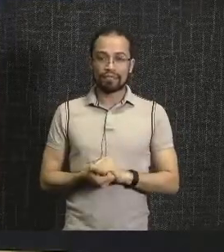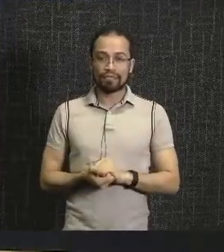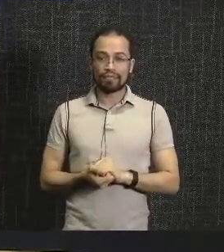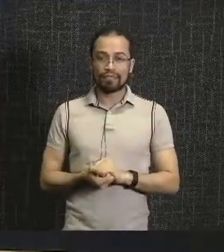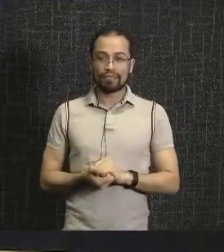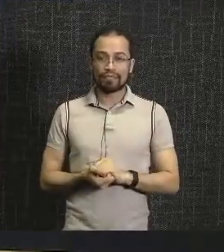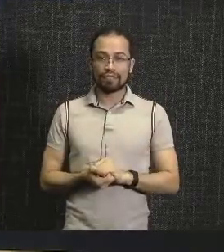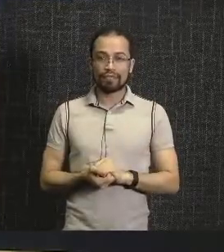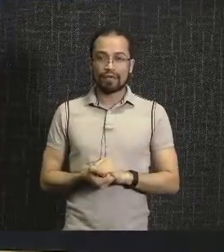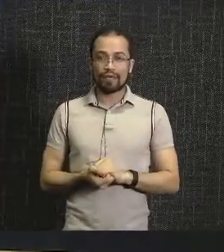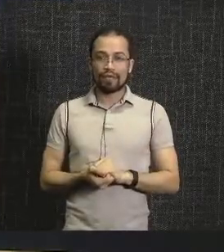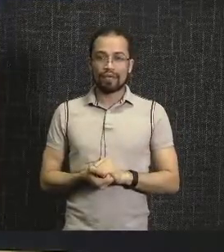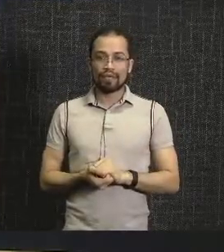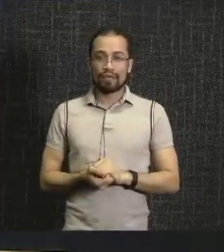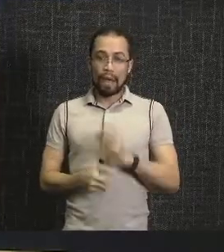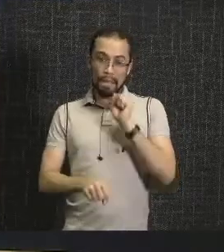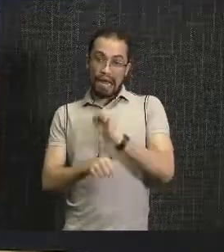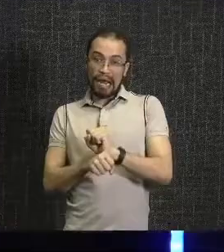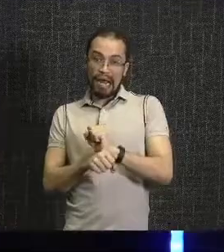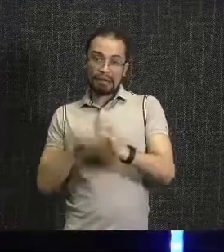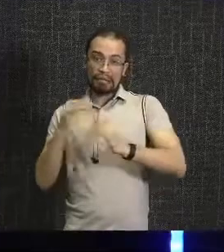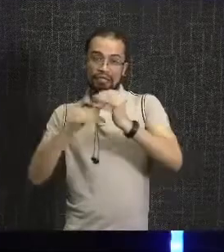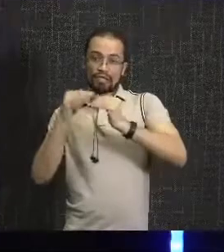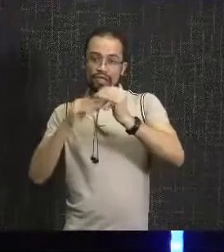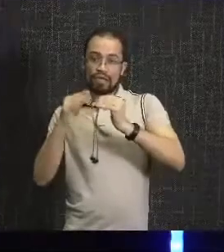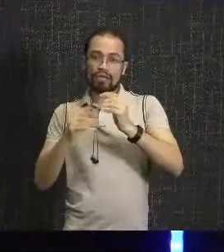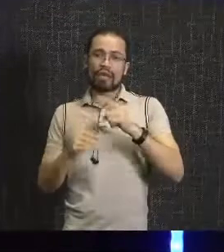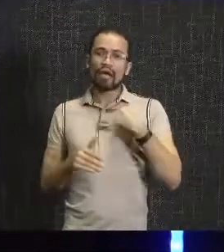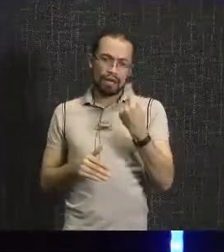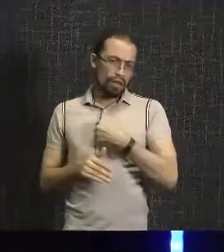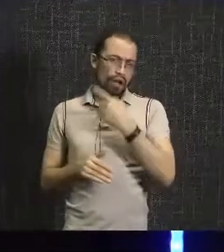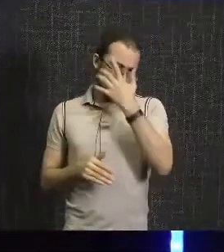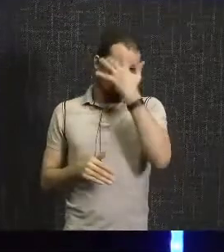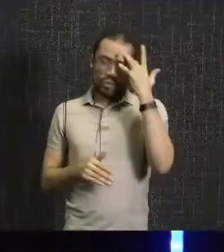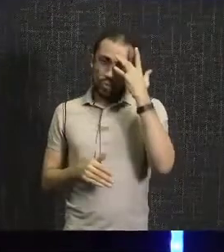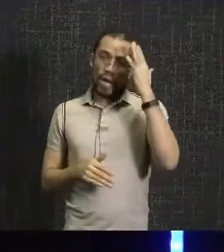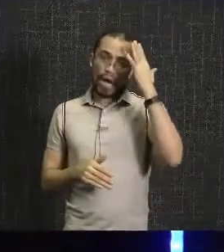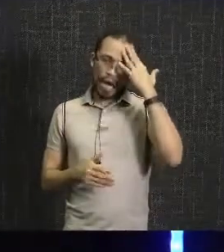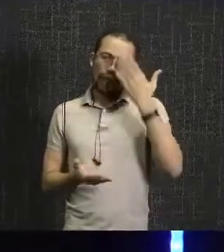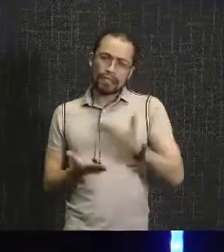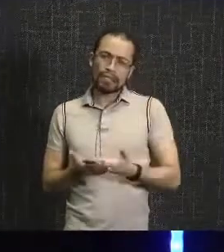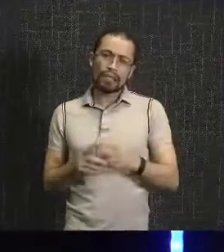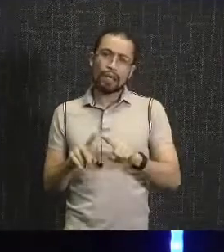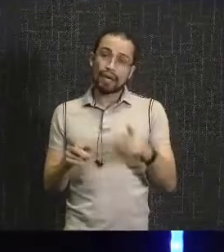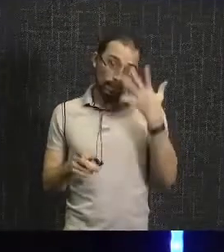contínua, né? Todo mundo acredita que vai ter uma recuperação, agora depende do tamanho. Tá?